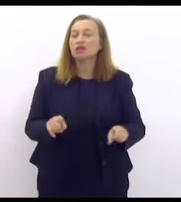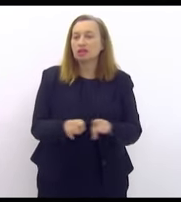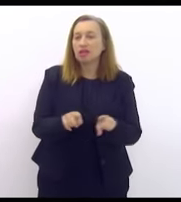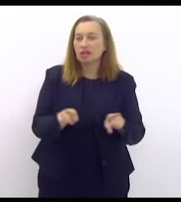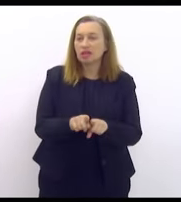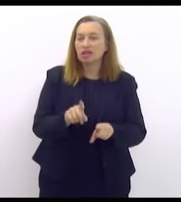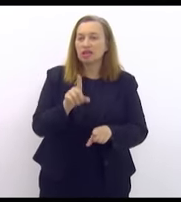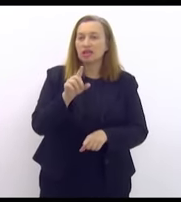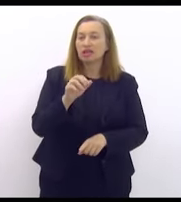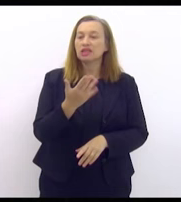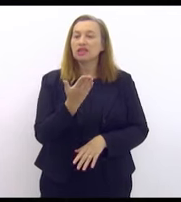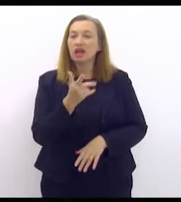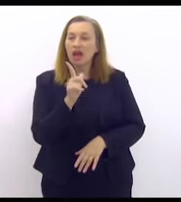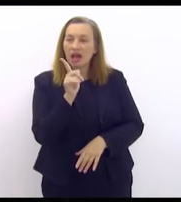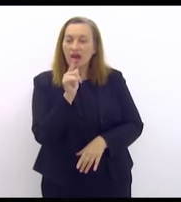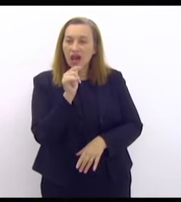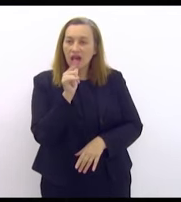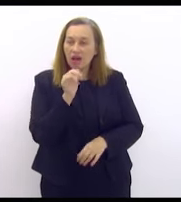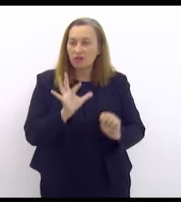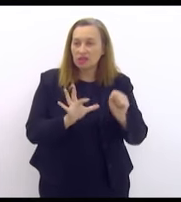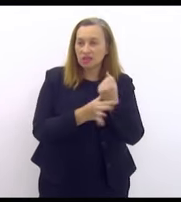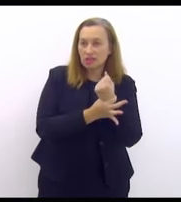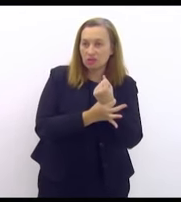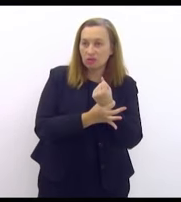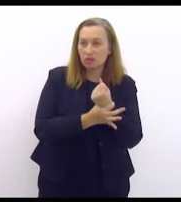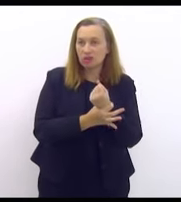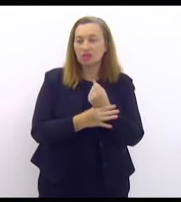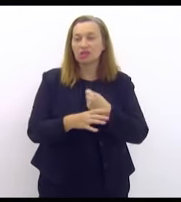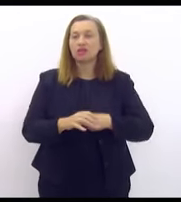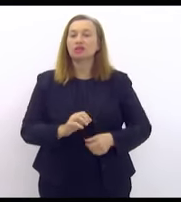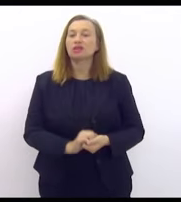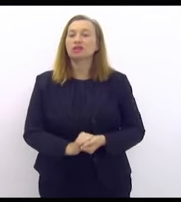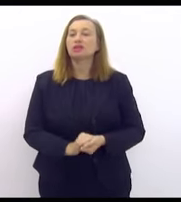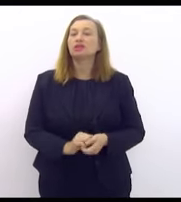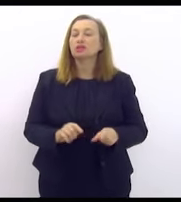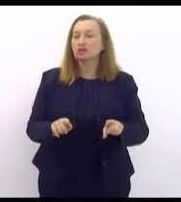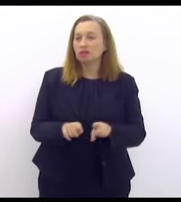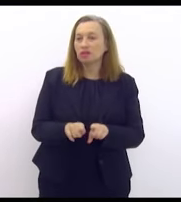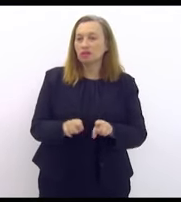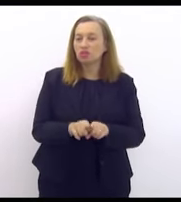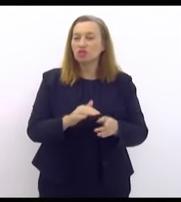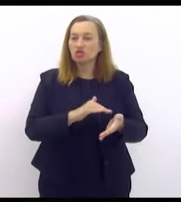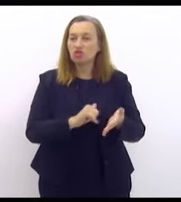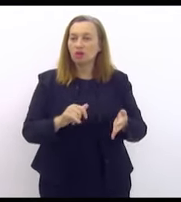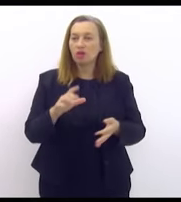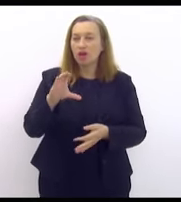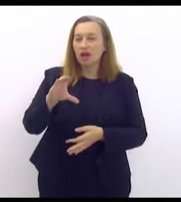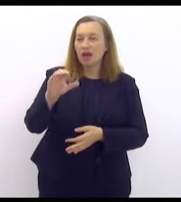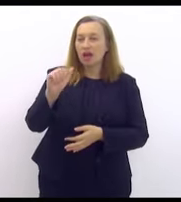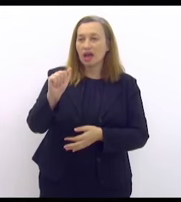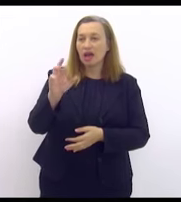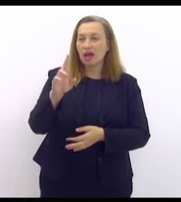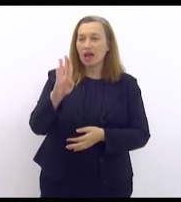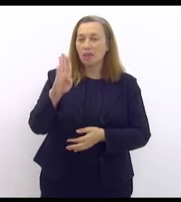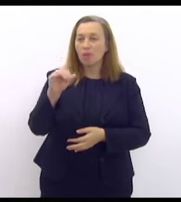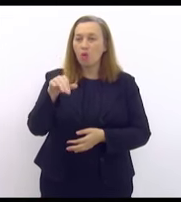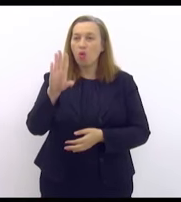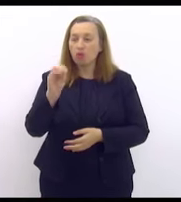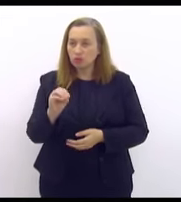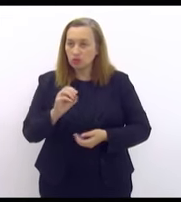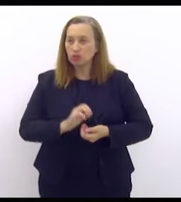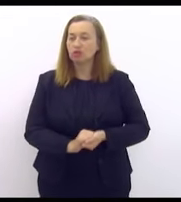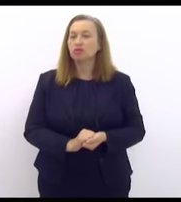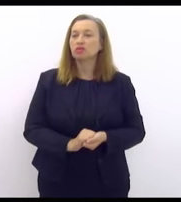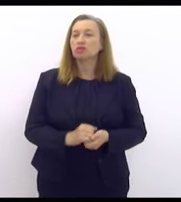no território fluminense. A descarbonização do Estado do Rio de Janeiro, que é tirar o carbono, né, que é a questão dos carros,